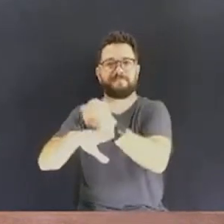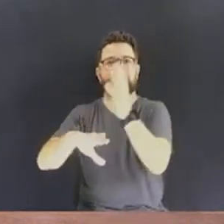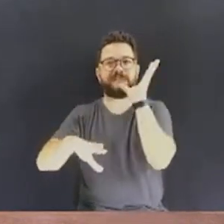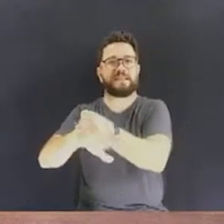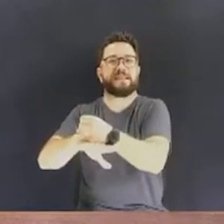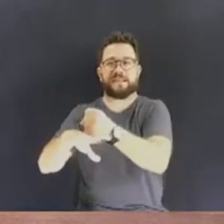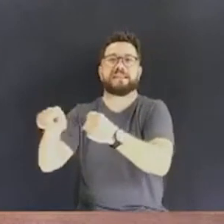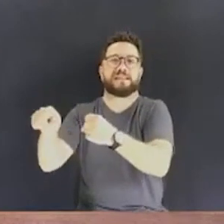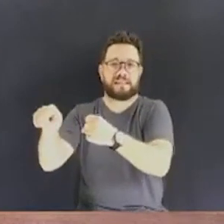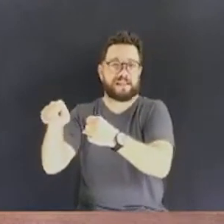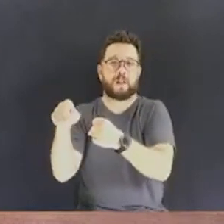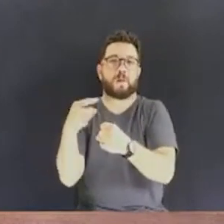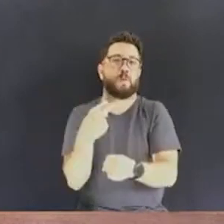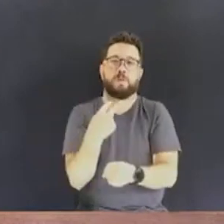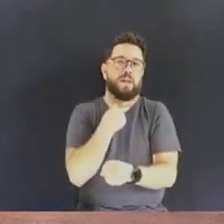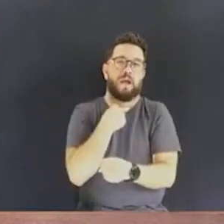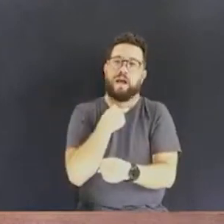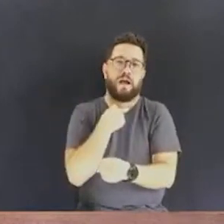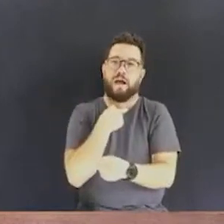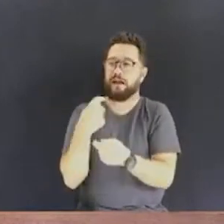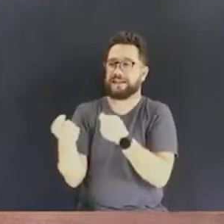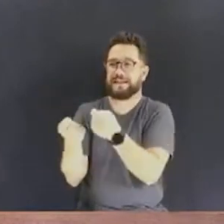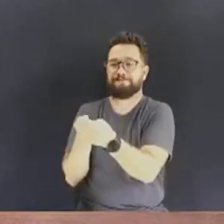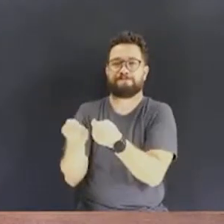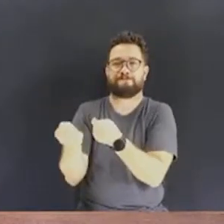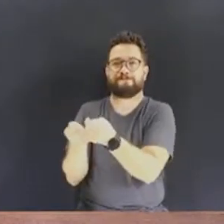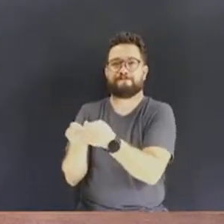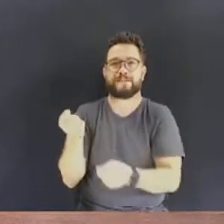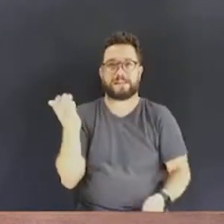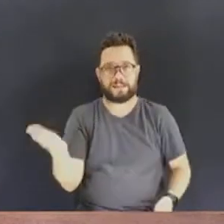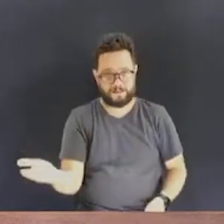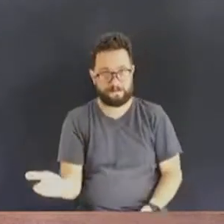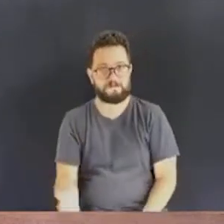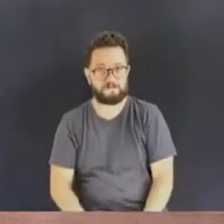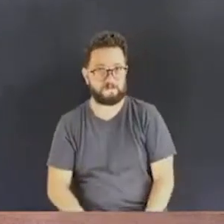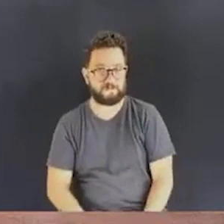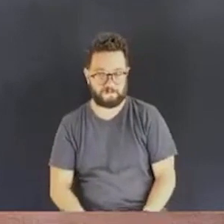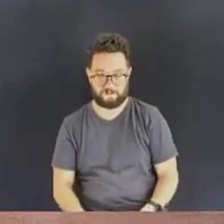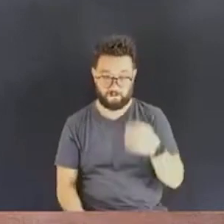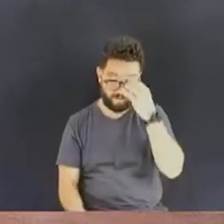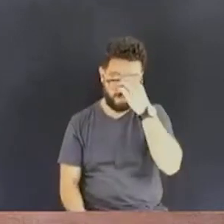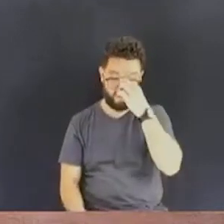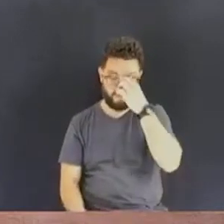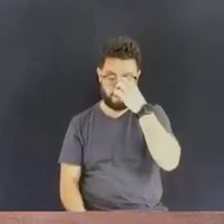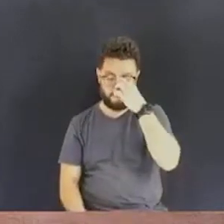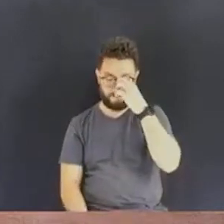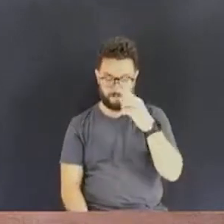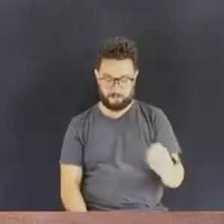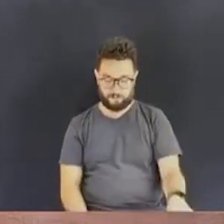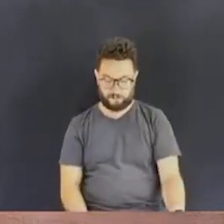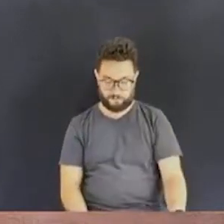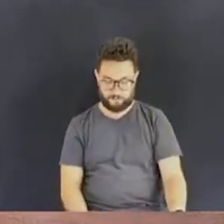gerência destas áreas. Muitas delas não têm a cobrança do IPTU, porque elas são residências que estão de